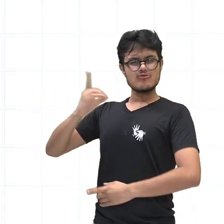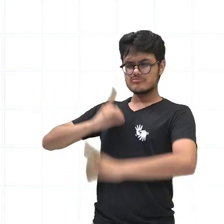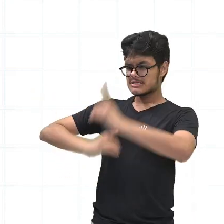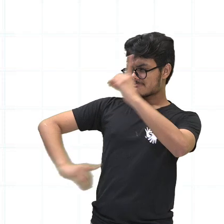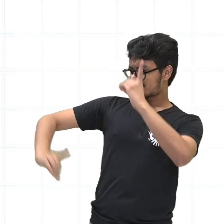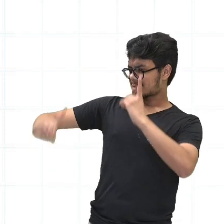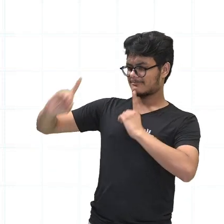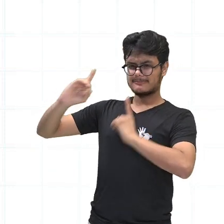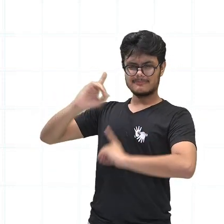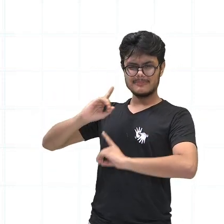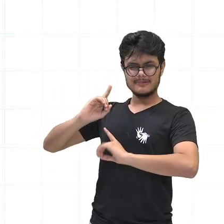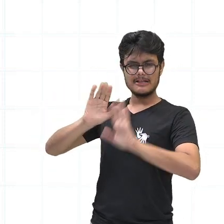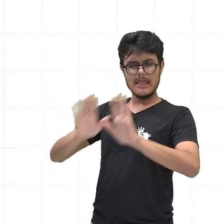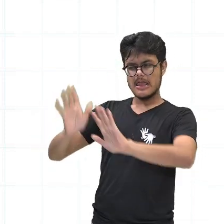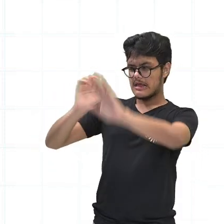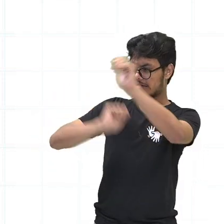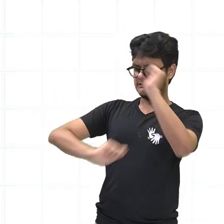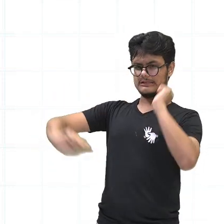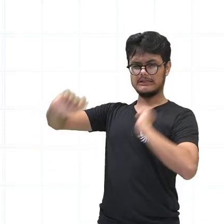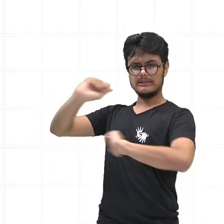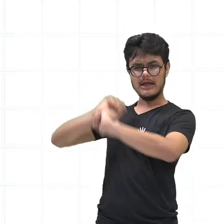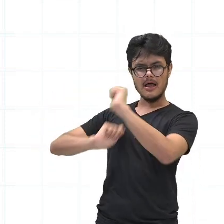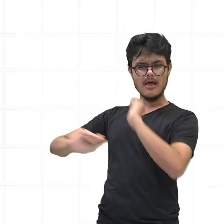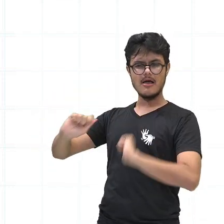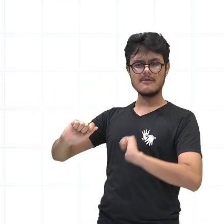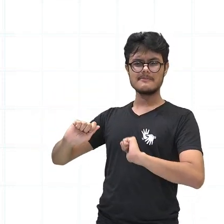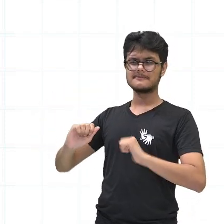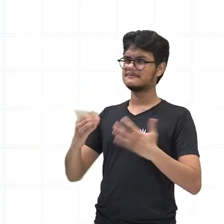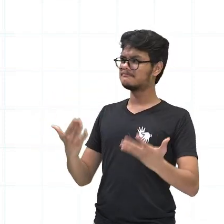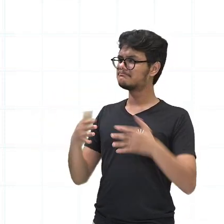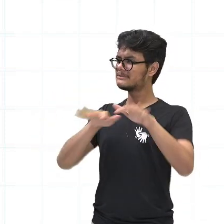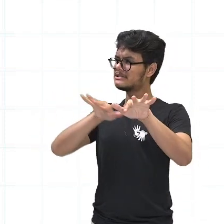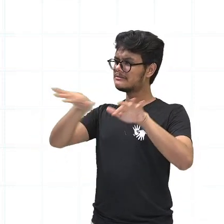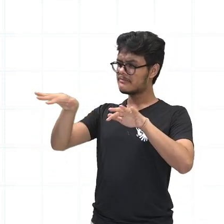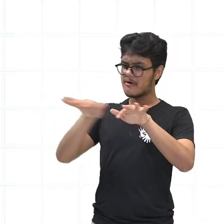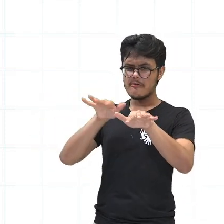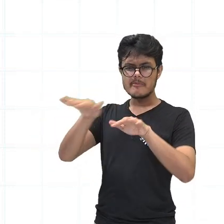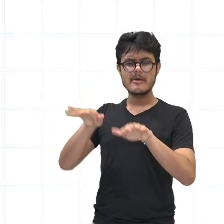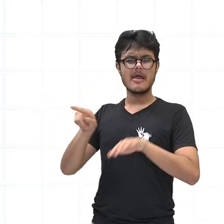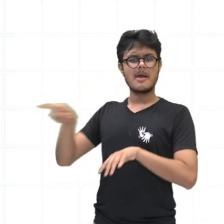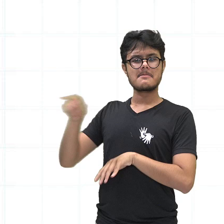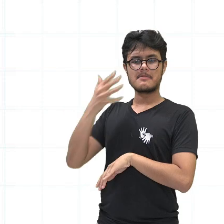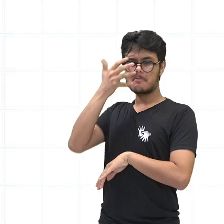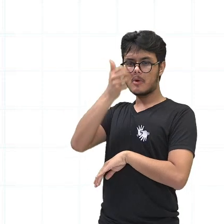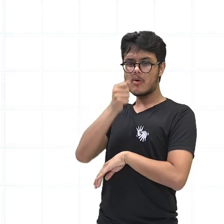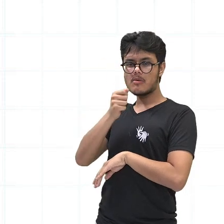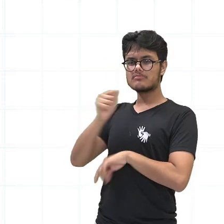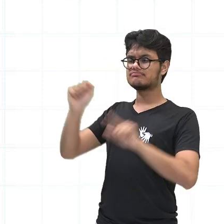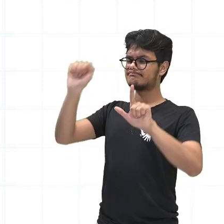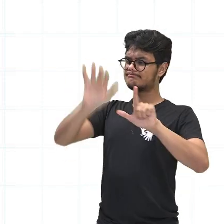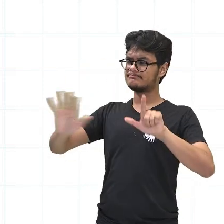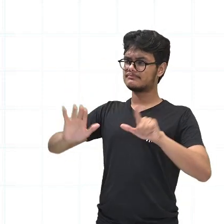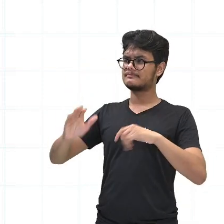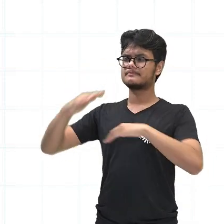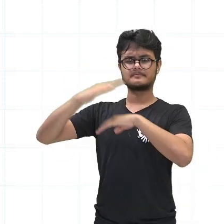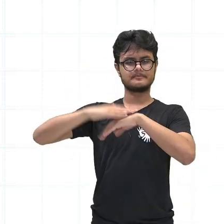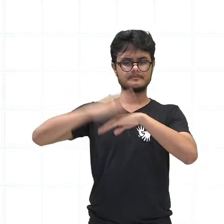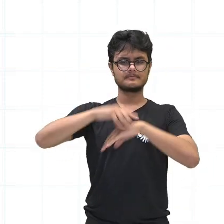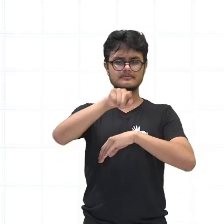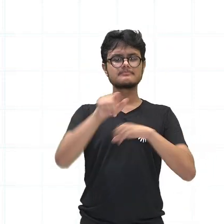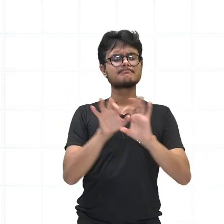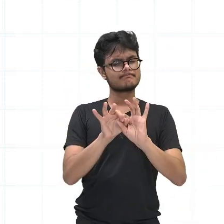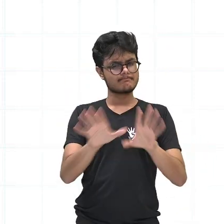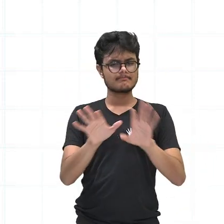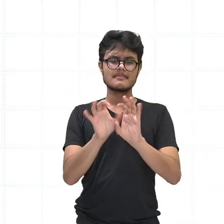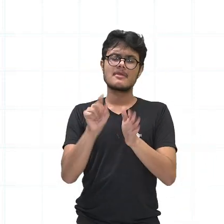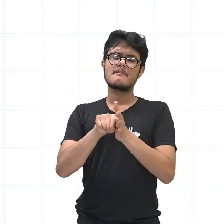muito bruscos, mas ao mesmo tempo muito sensual. Aí tem uma imagem e vocês também podem pesquisar sobre a dança flamenco.